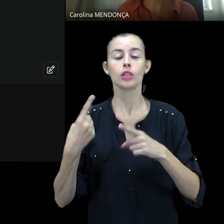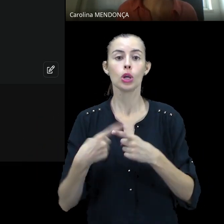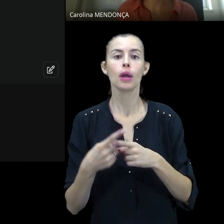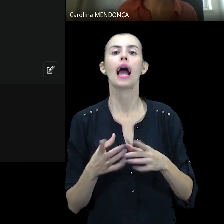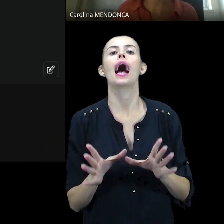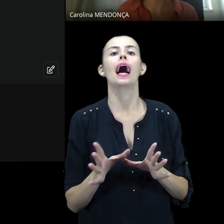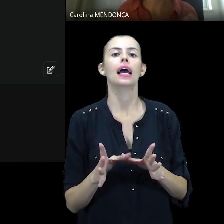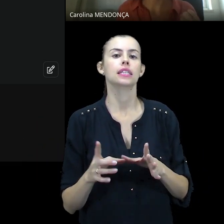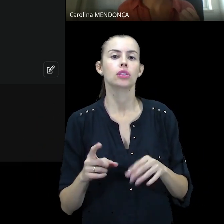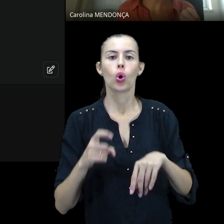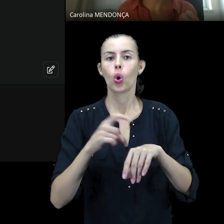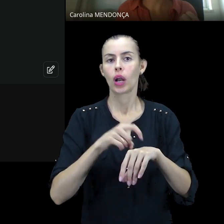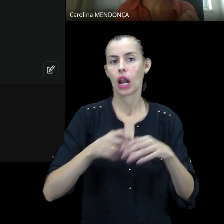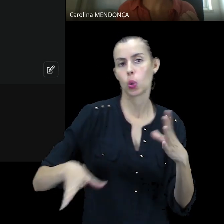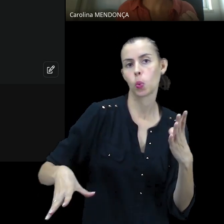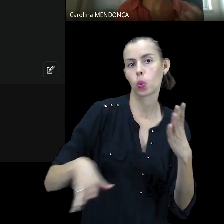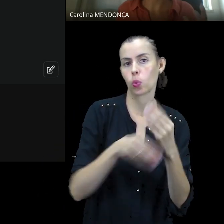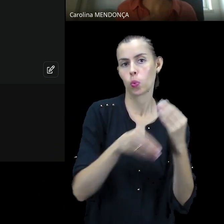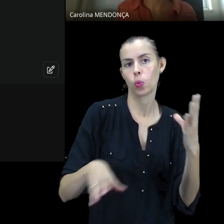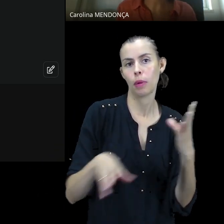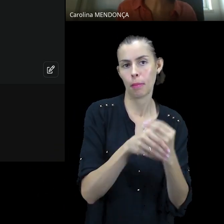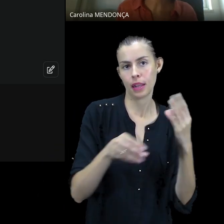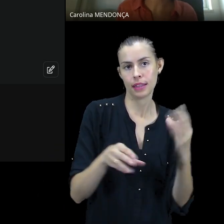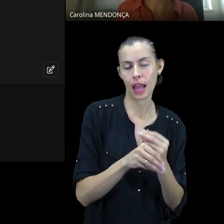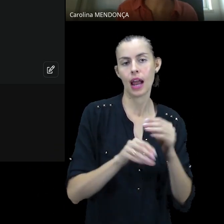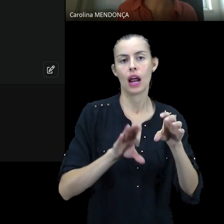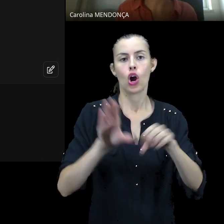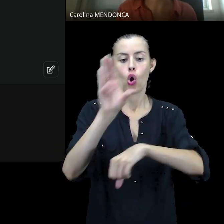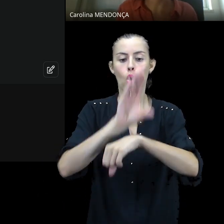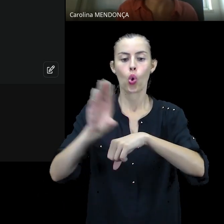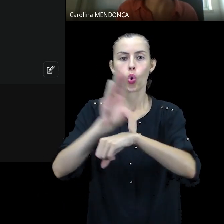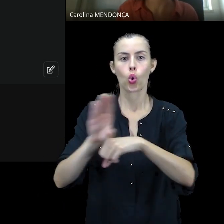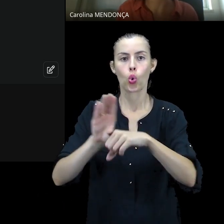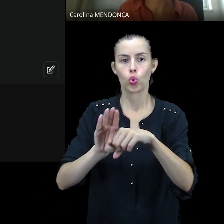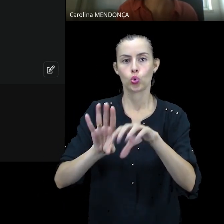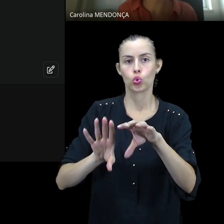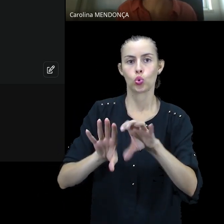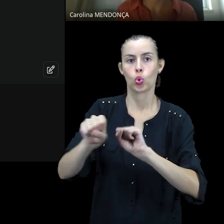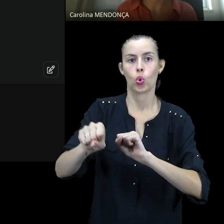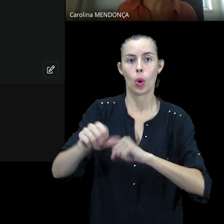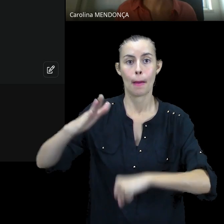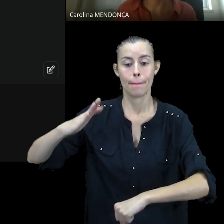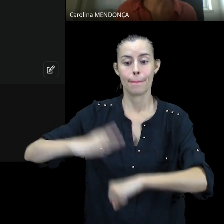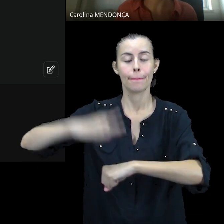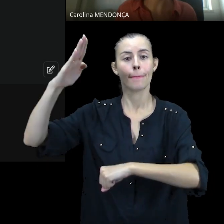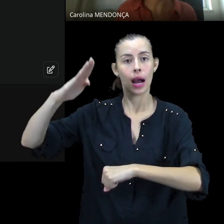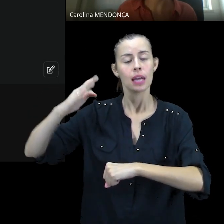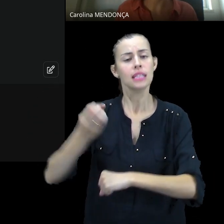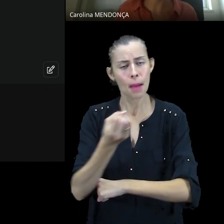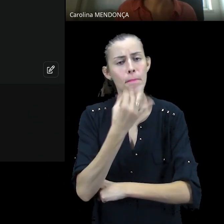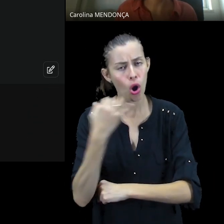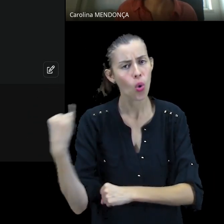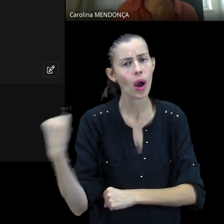mas uma extensão bem feita demanda que você trabalhe com menos alunos, né, grupos menores de estudantes, para você ter uma